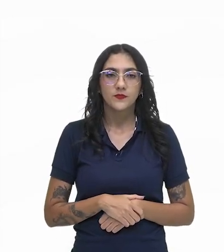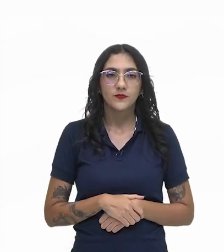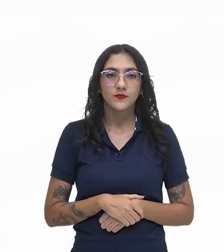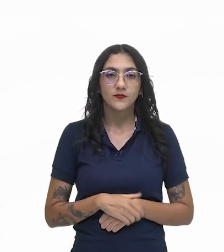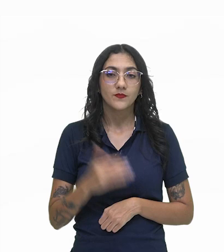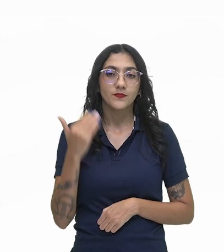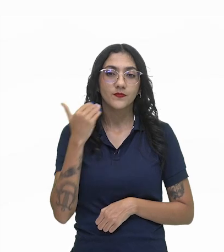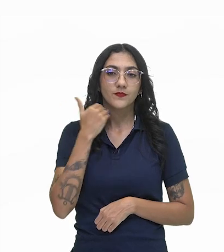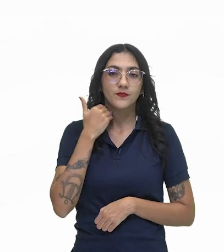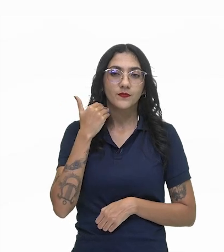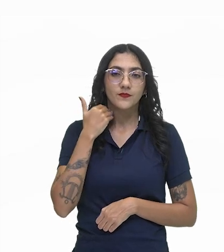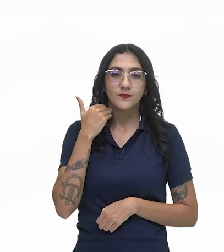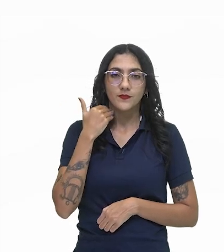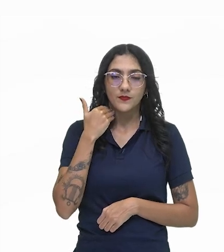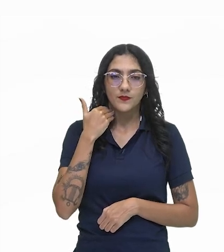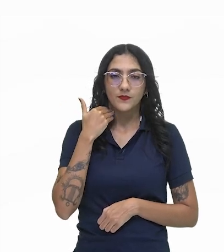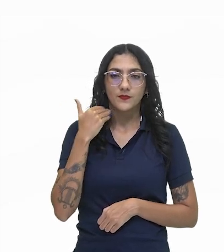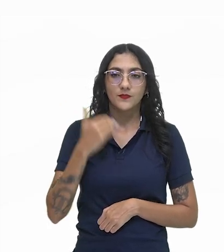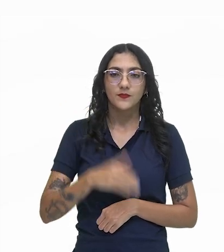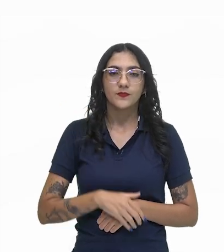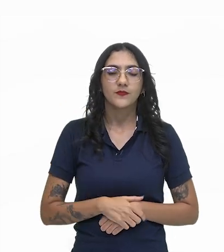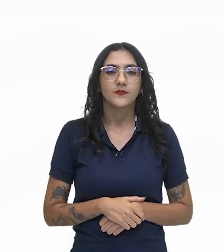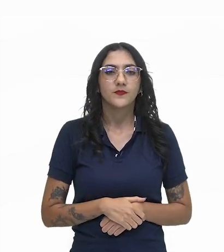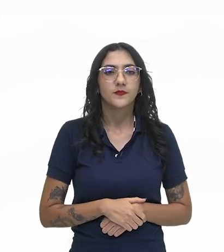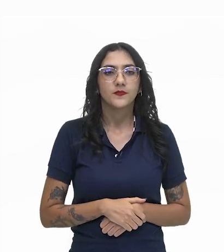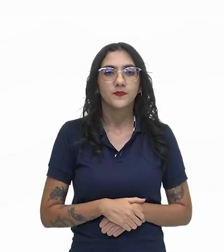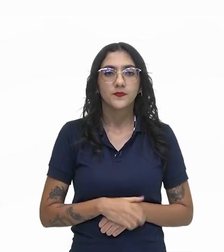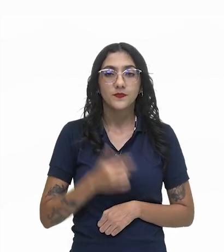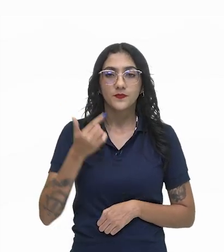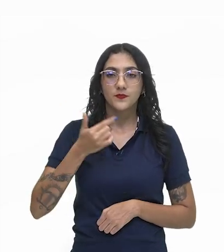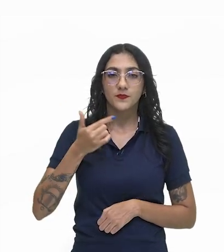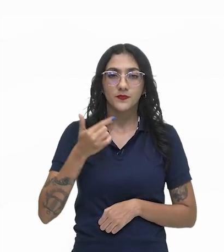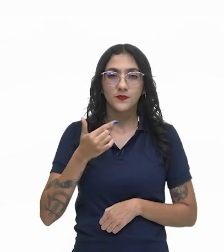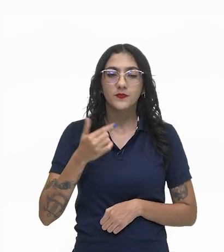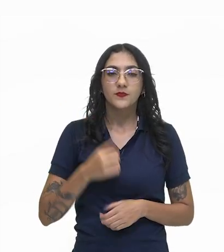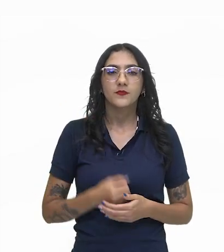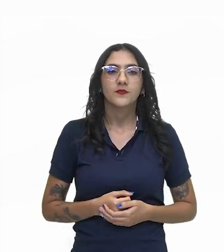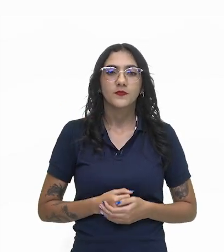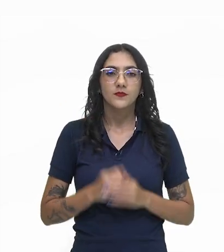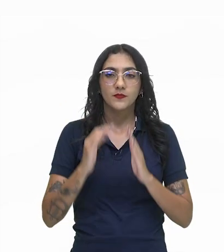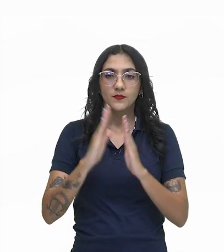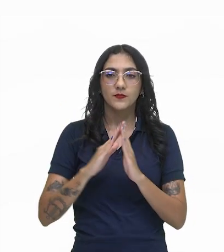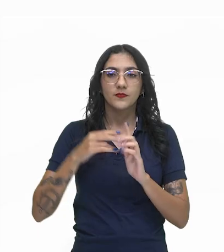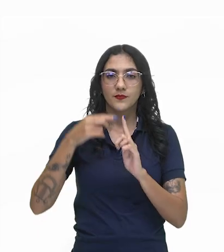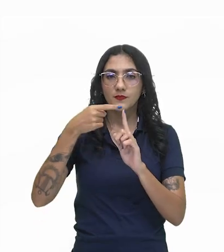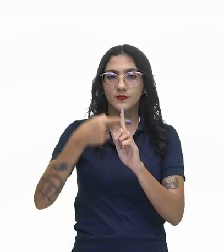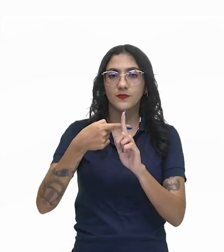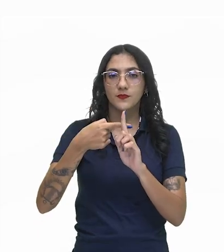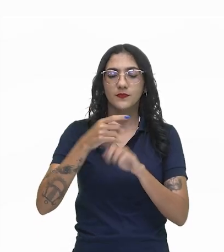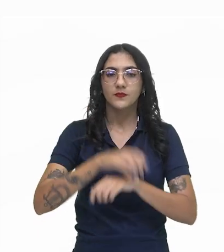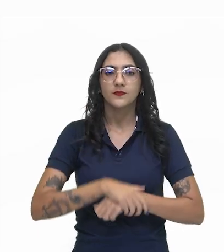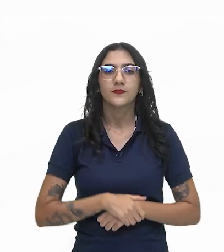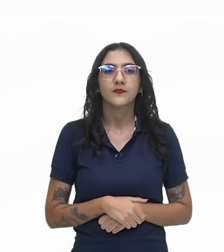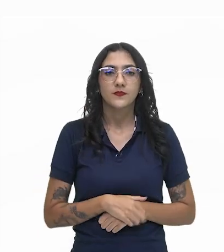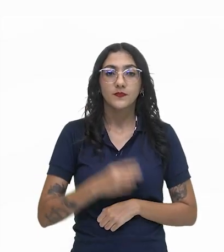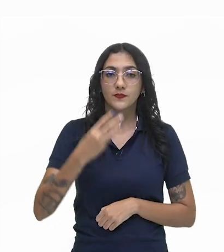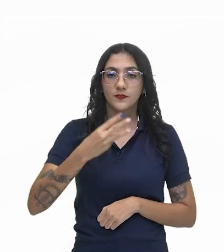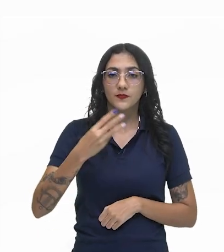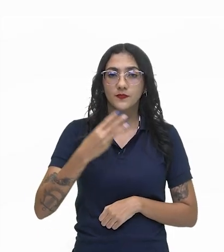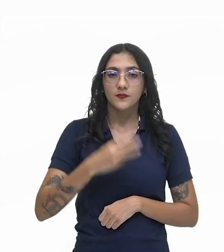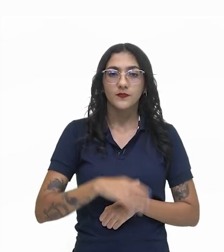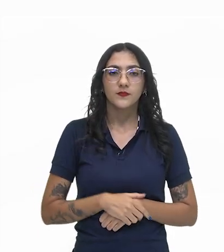Bank. Banco. Church. Igreja.